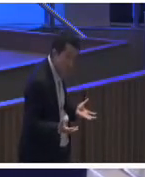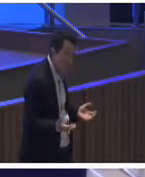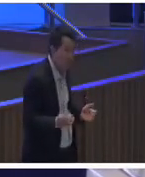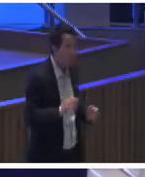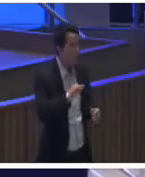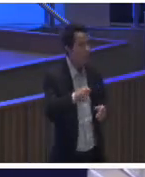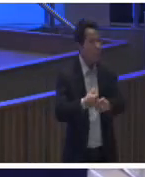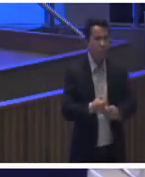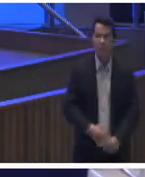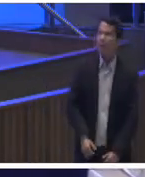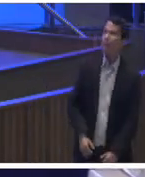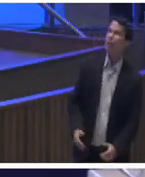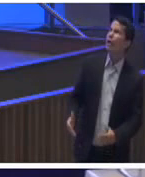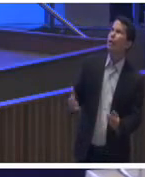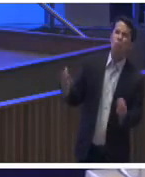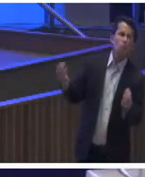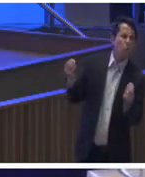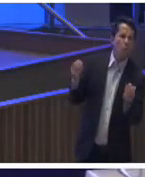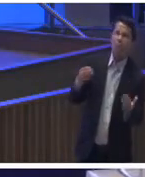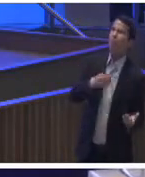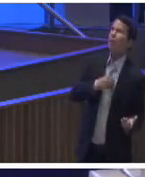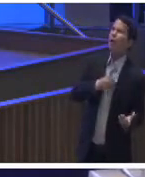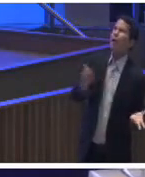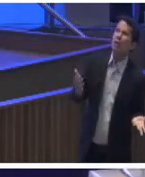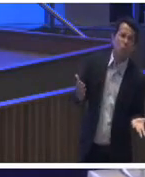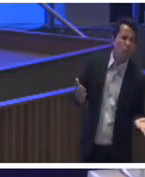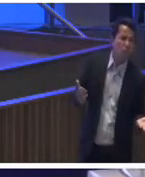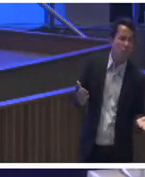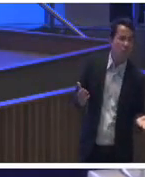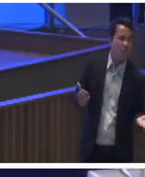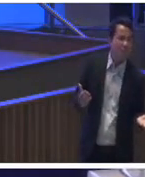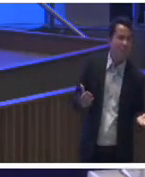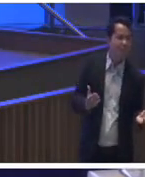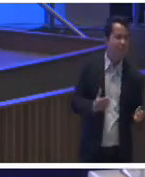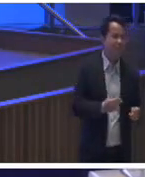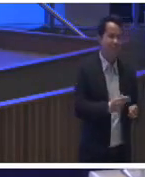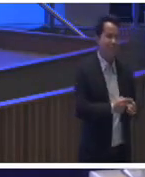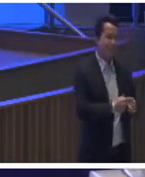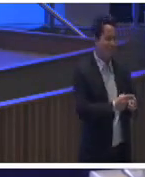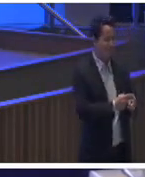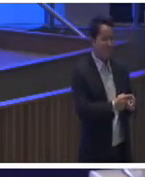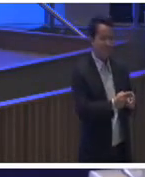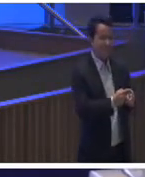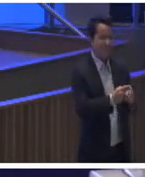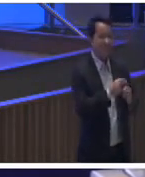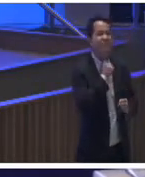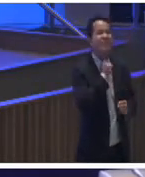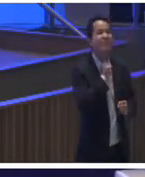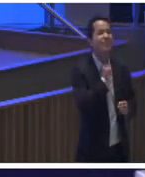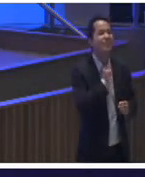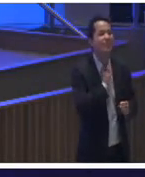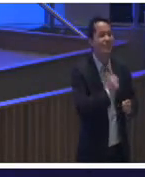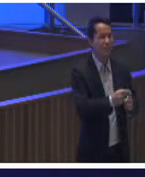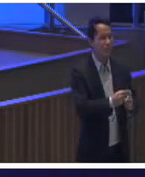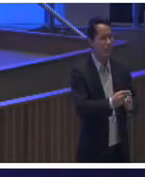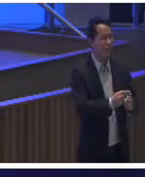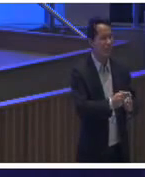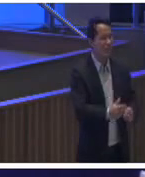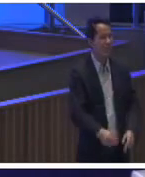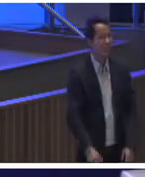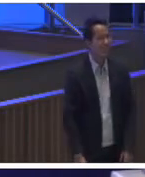tolerado, que a gente não diz que é pecado, que a gente não admoesta, que a gente não